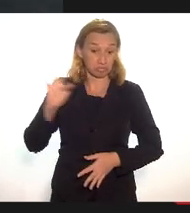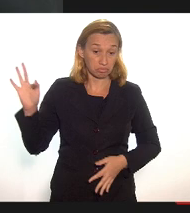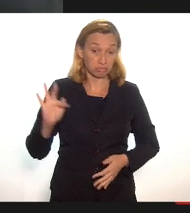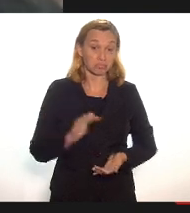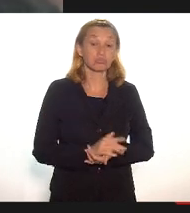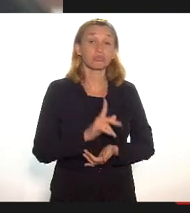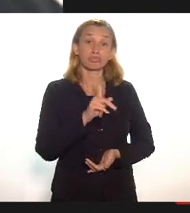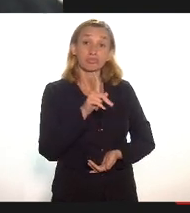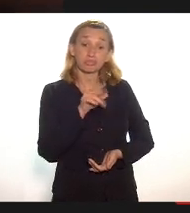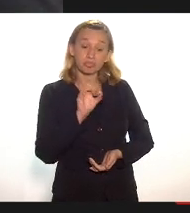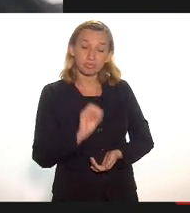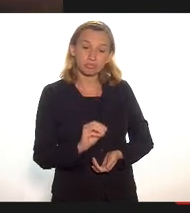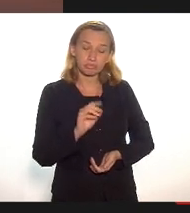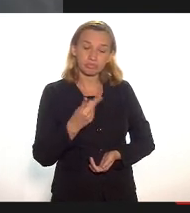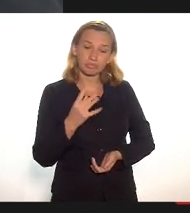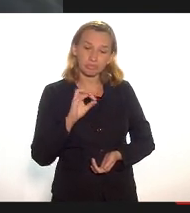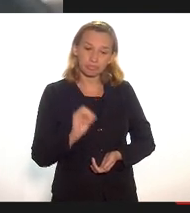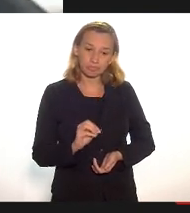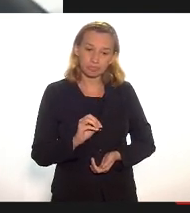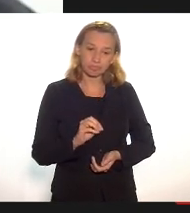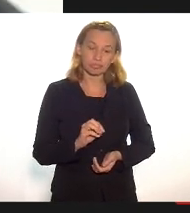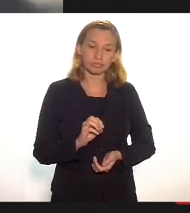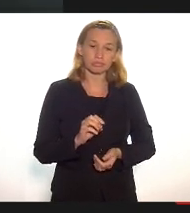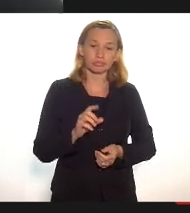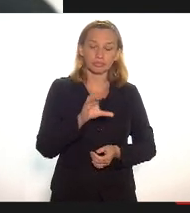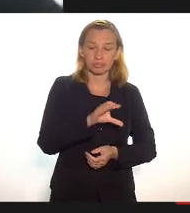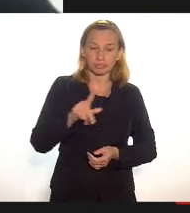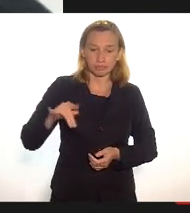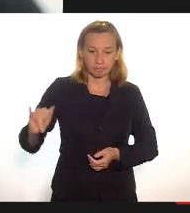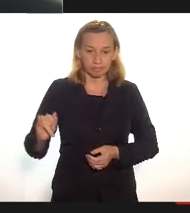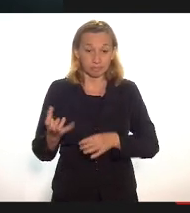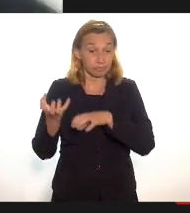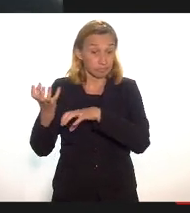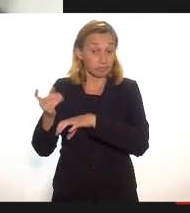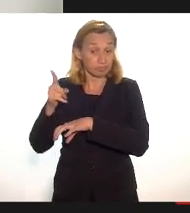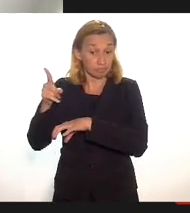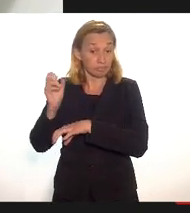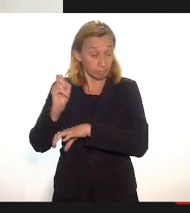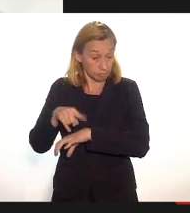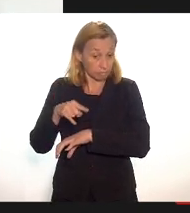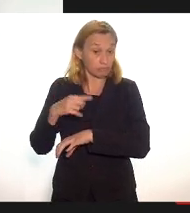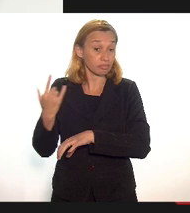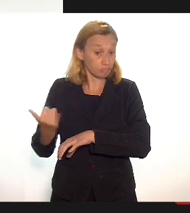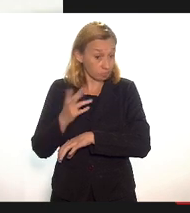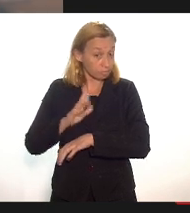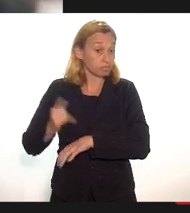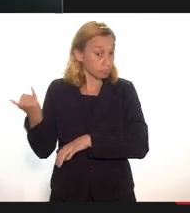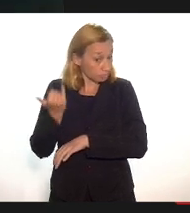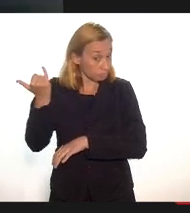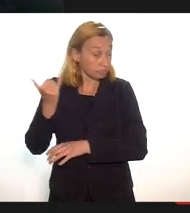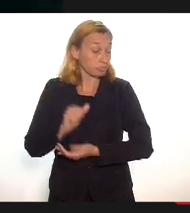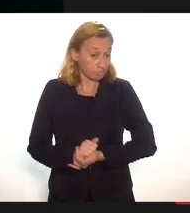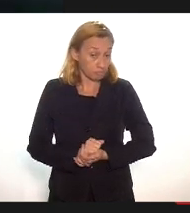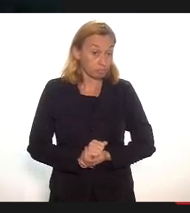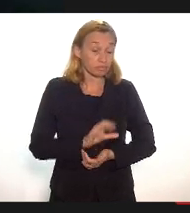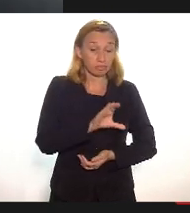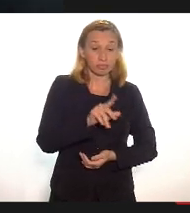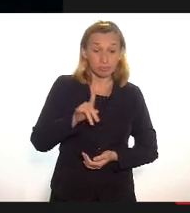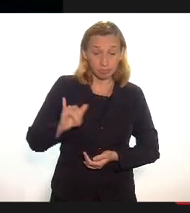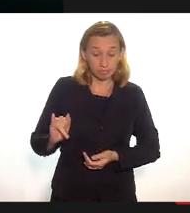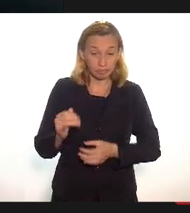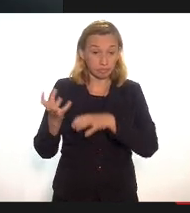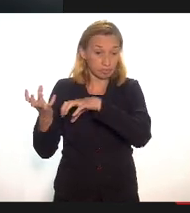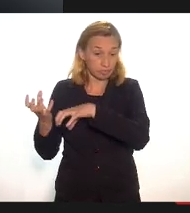de passagem na questão da CPI do Senado. A CPI do Senado é um instrumento importante, que a CPI do Senado